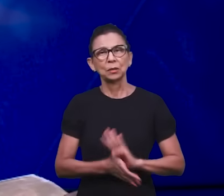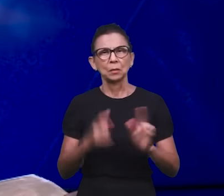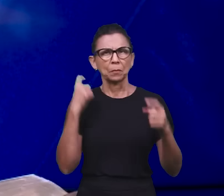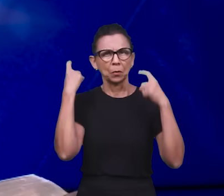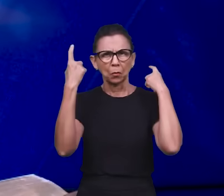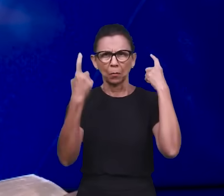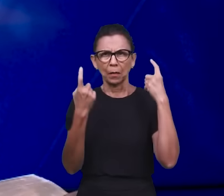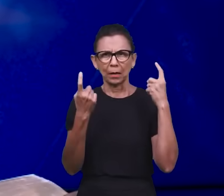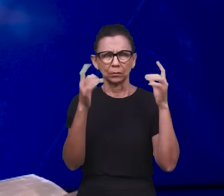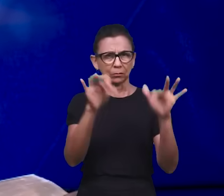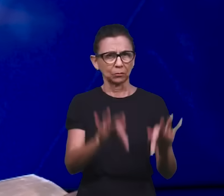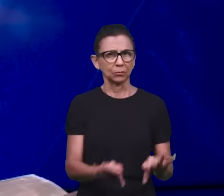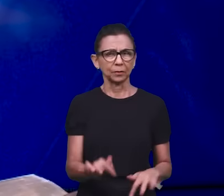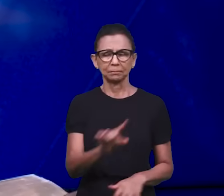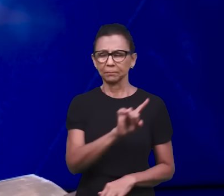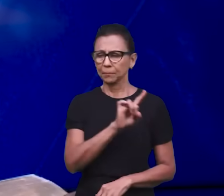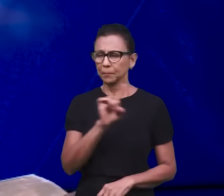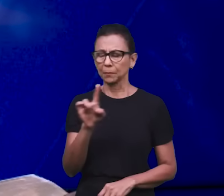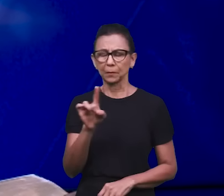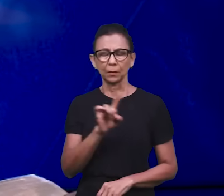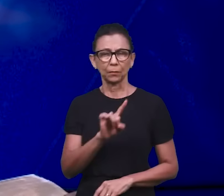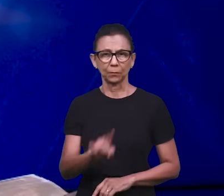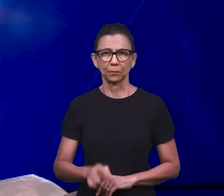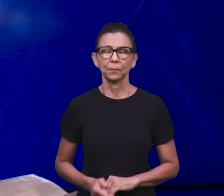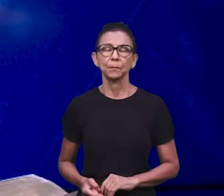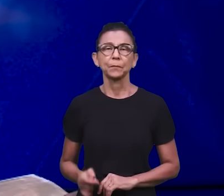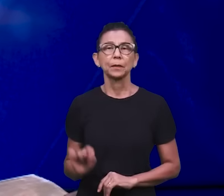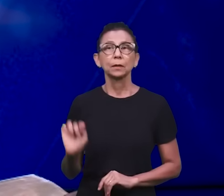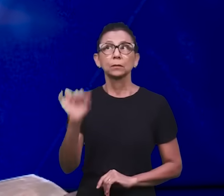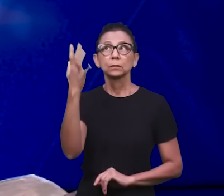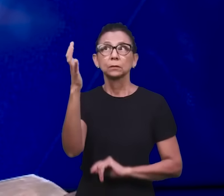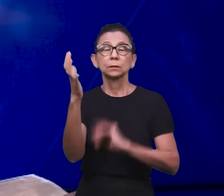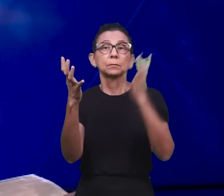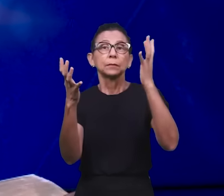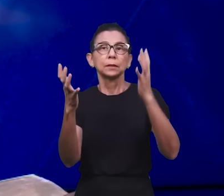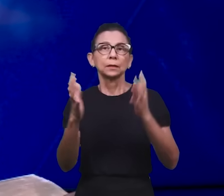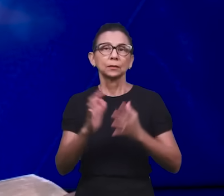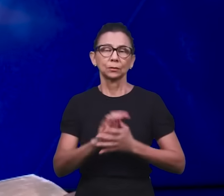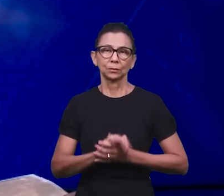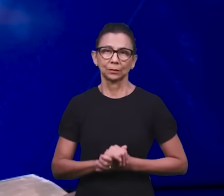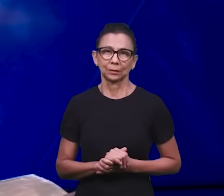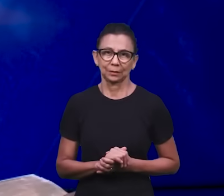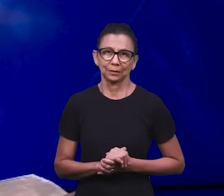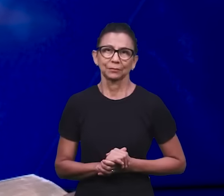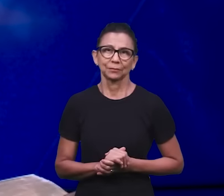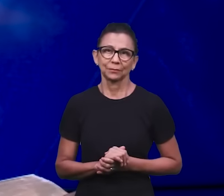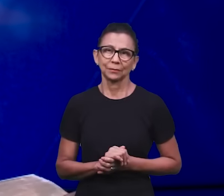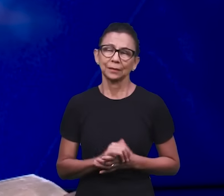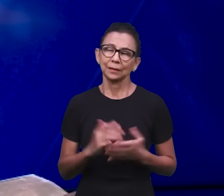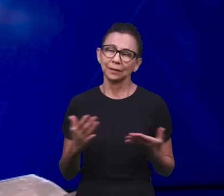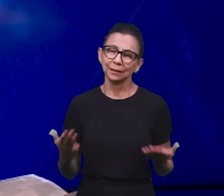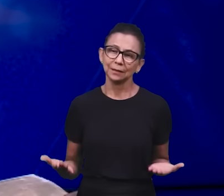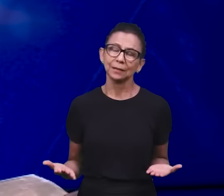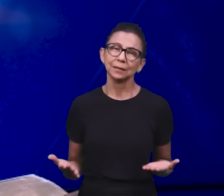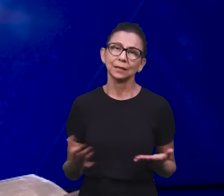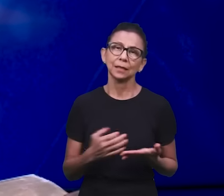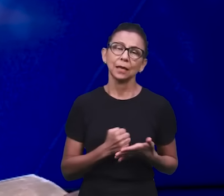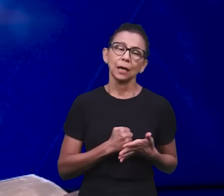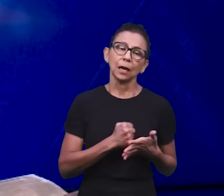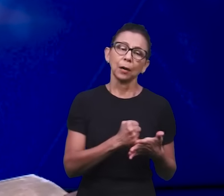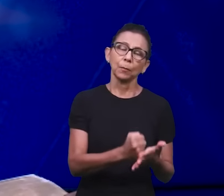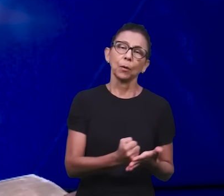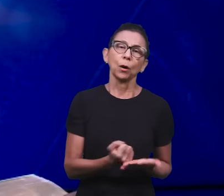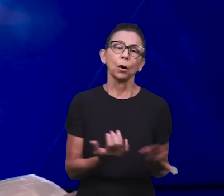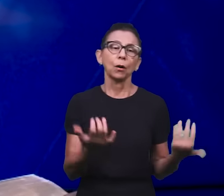resultado final de tudo isso. Diversos fatores contribuem para que as crises se tornem